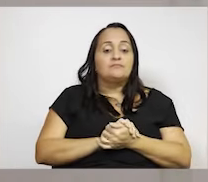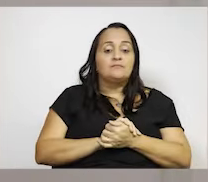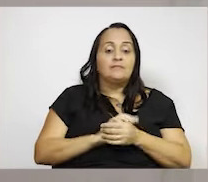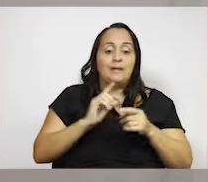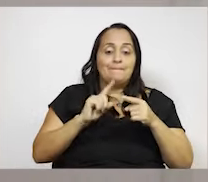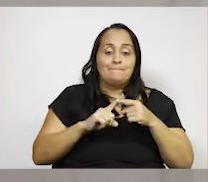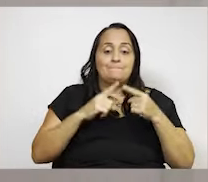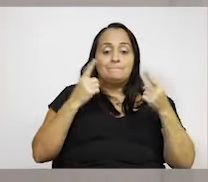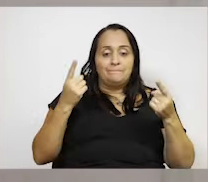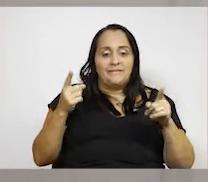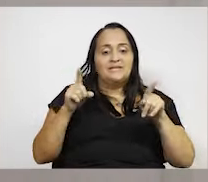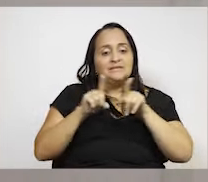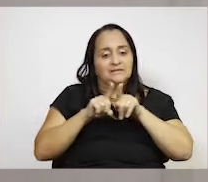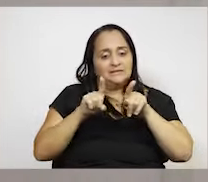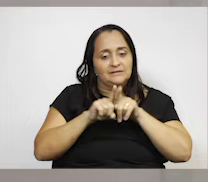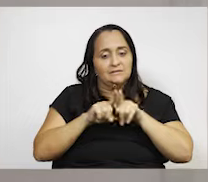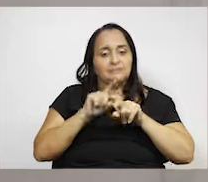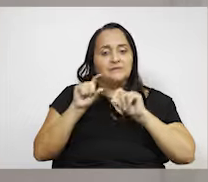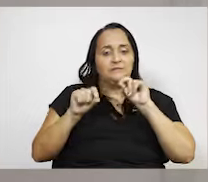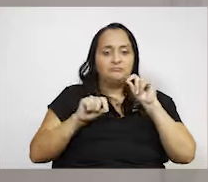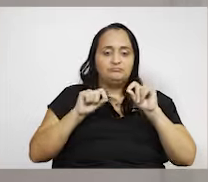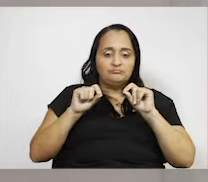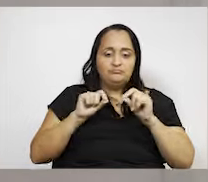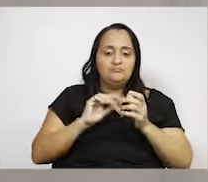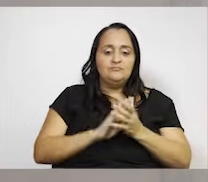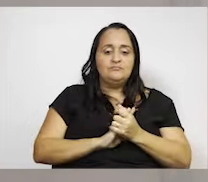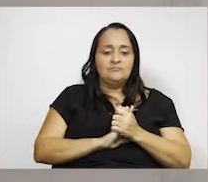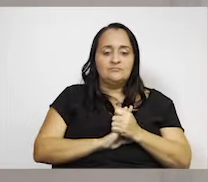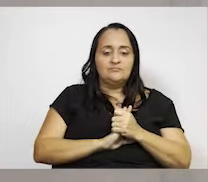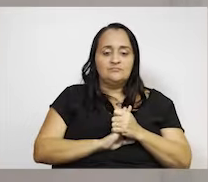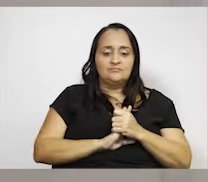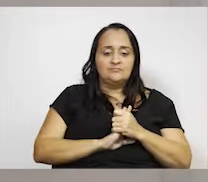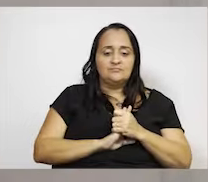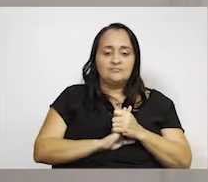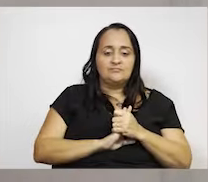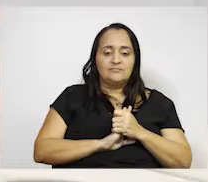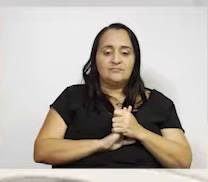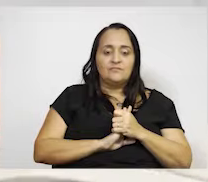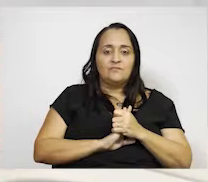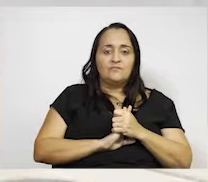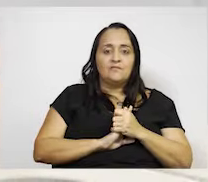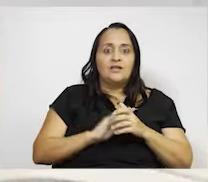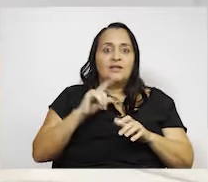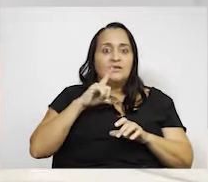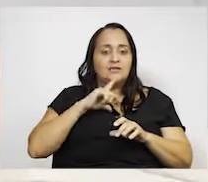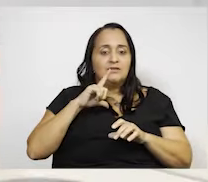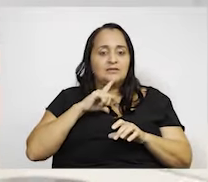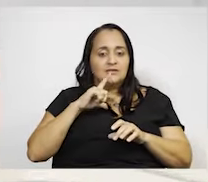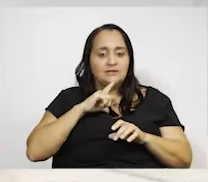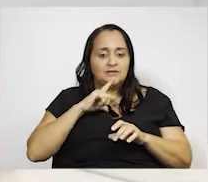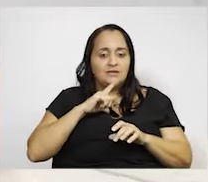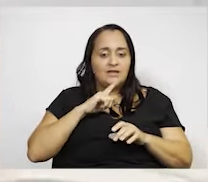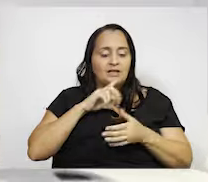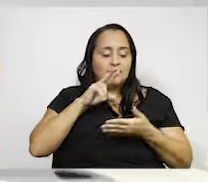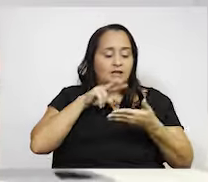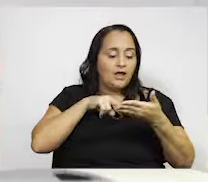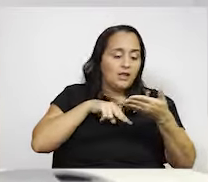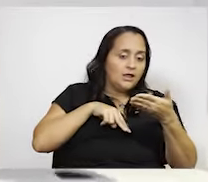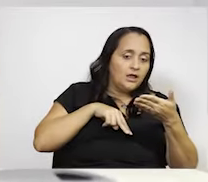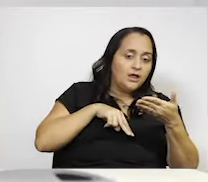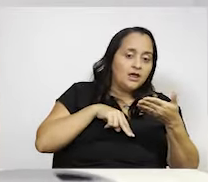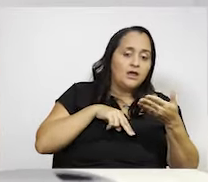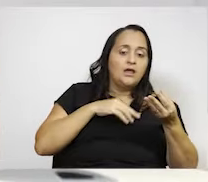né? Mas também as notícias que são mais lidas, né? Porque no digital, ao contrário do jornal impresso, a gente sabe a